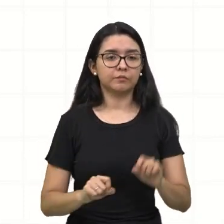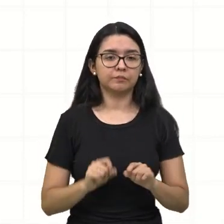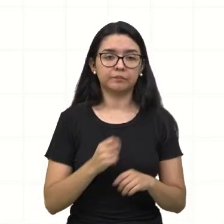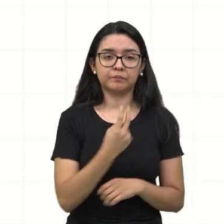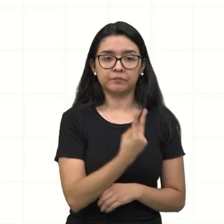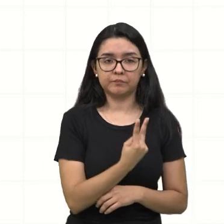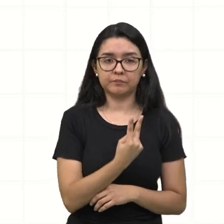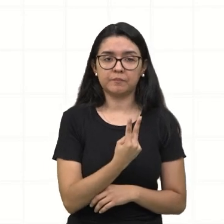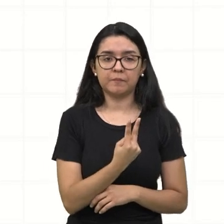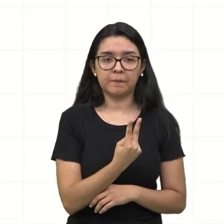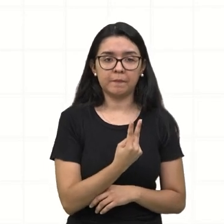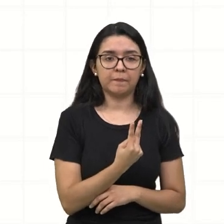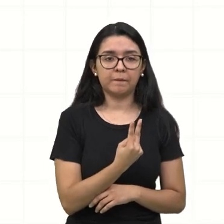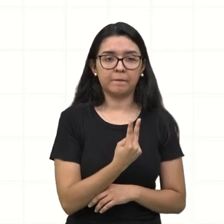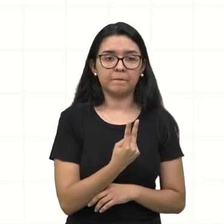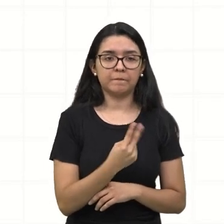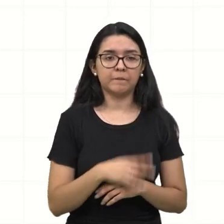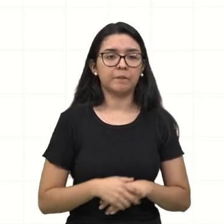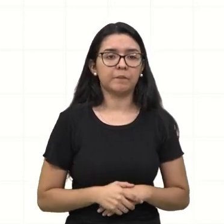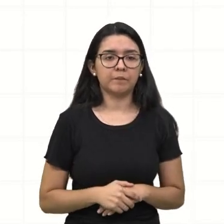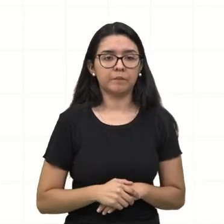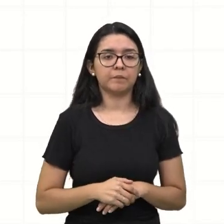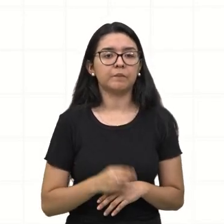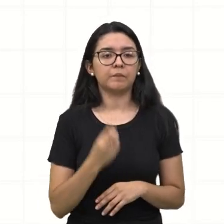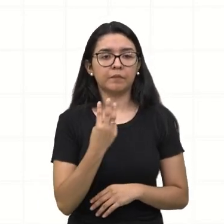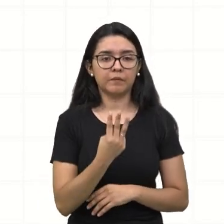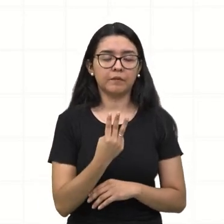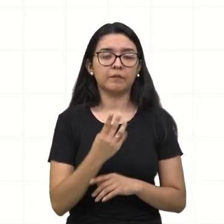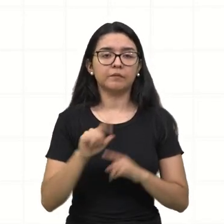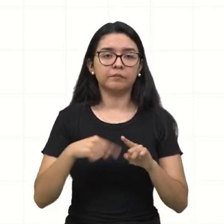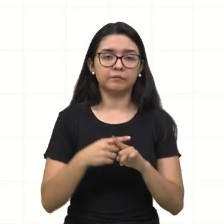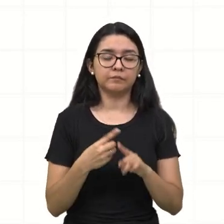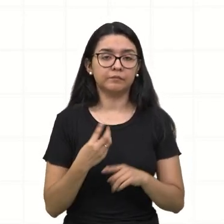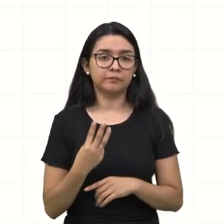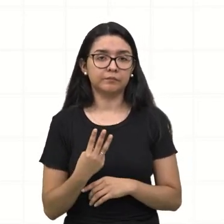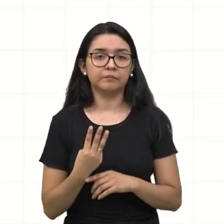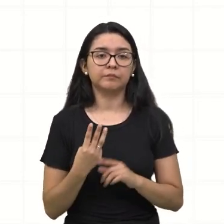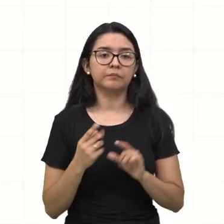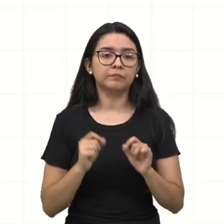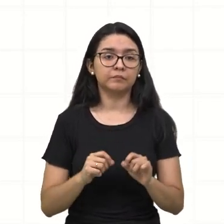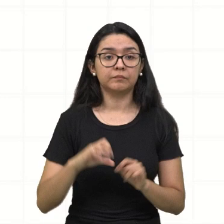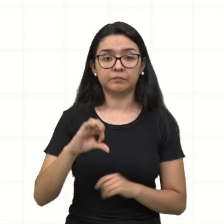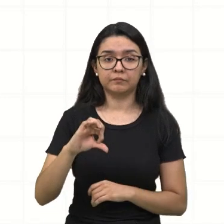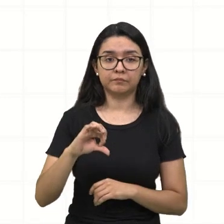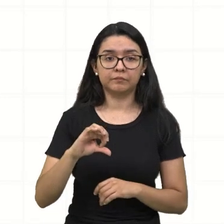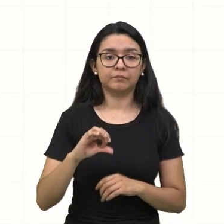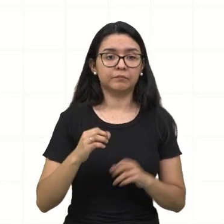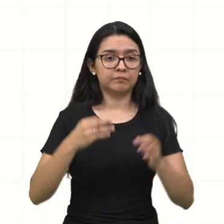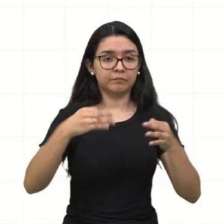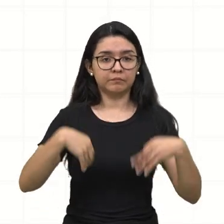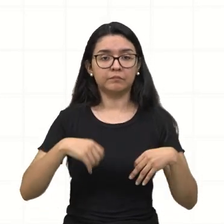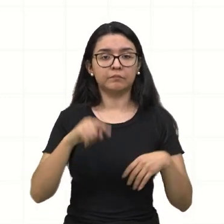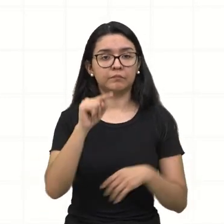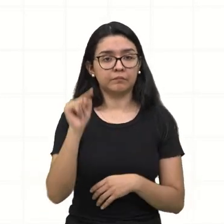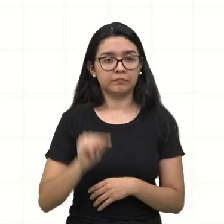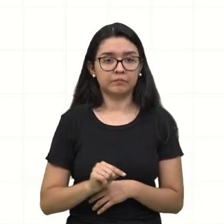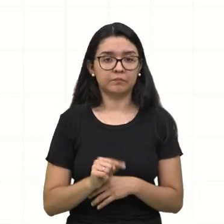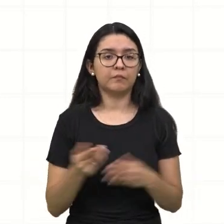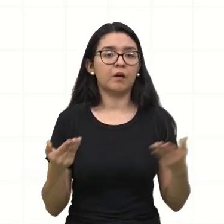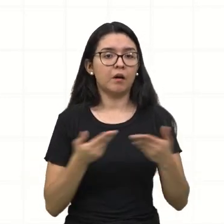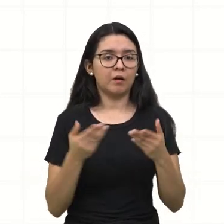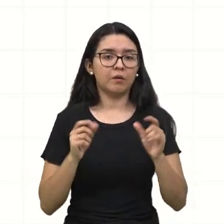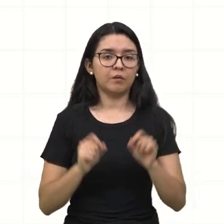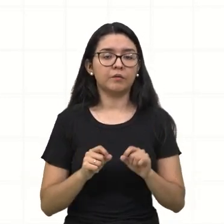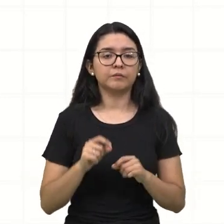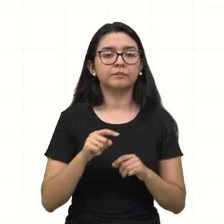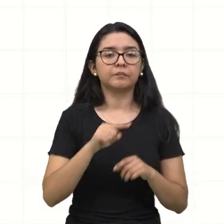2, resolve-se o colchete, 3 vezes 3, 9, certo? Repete-se agora a